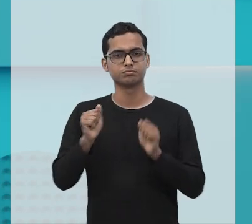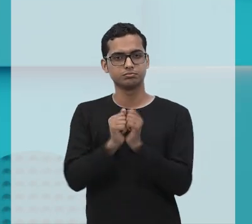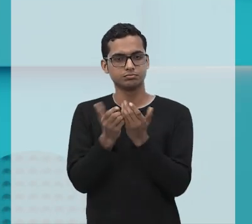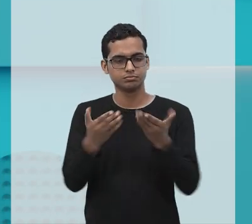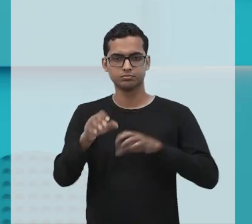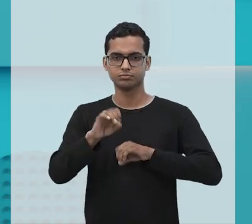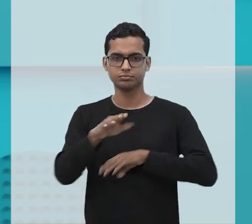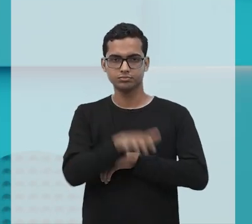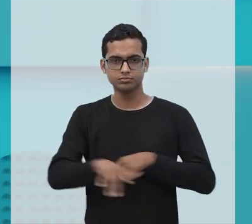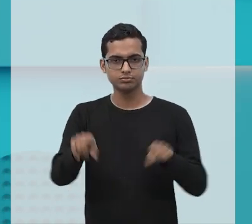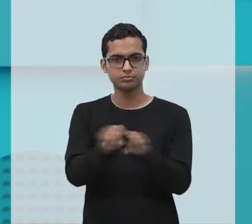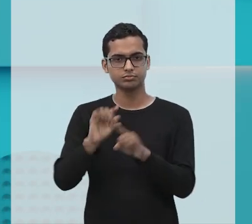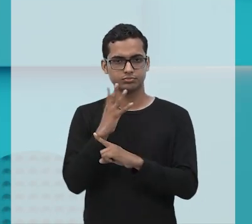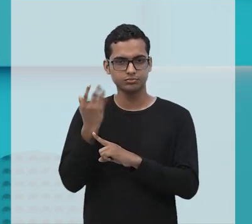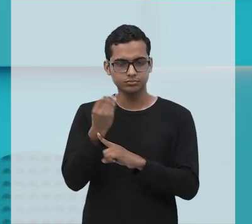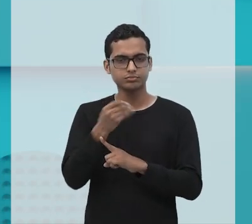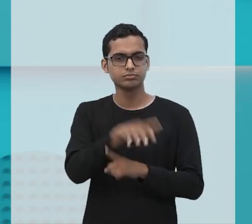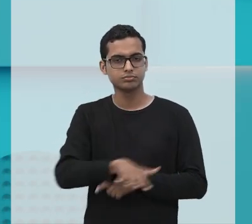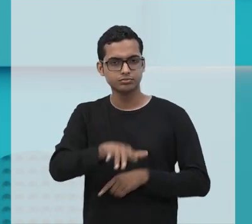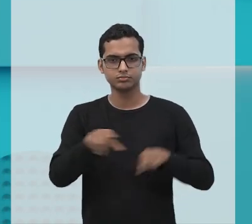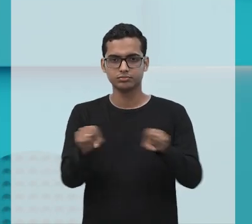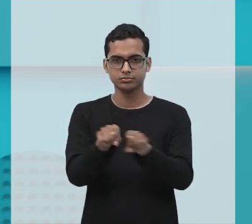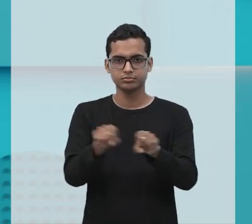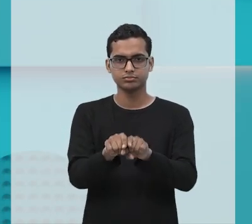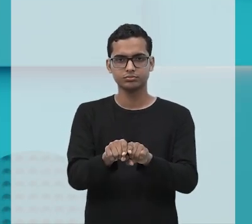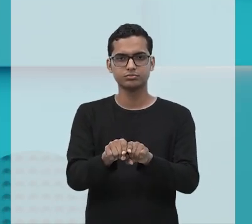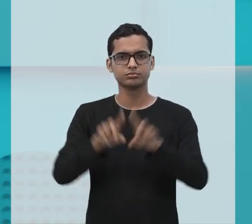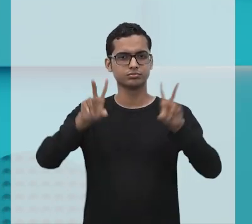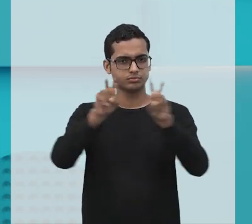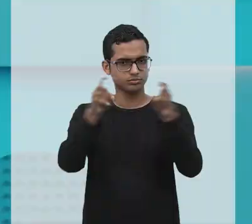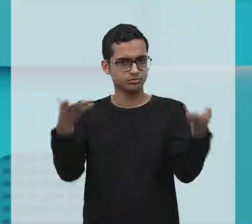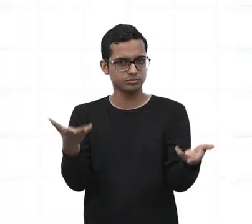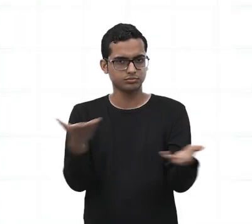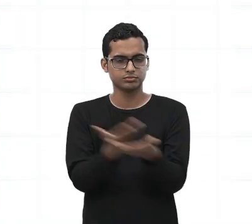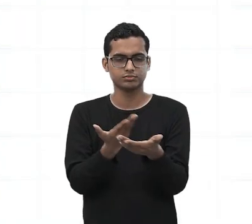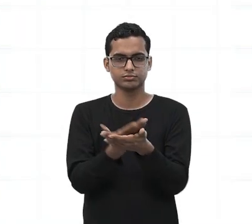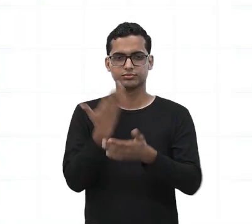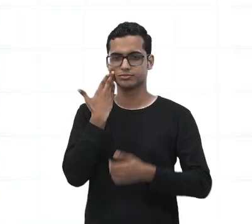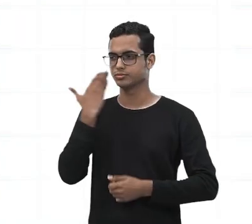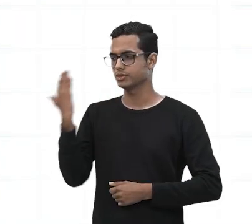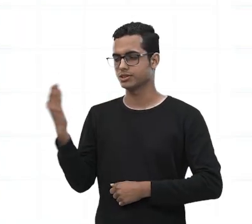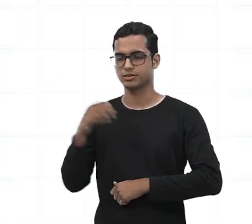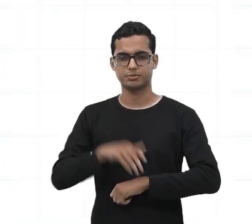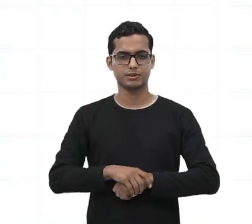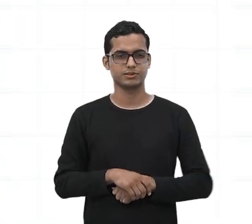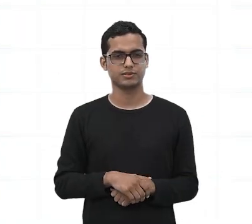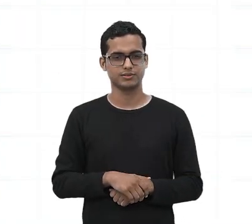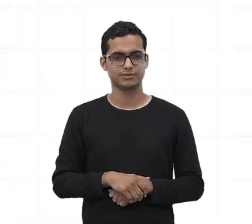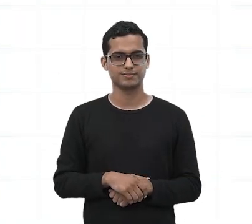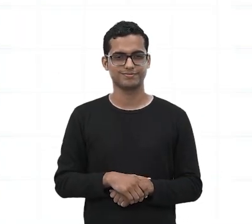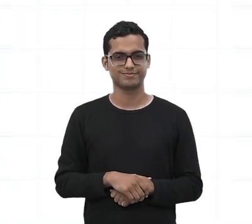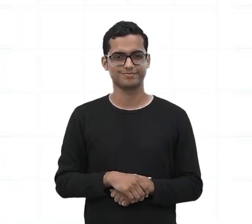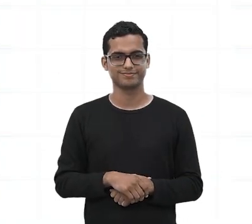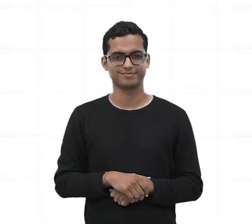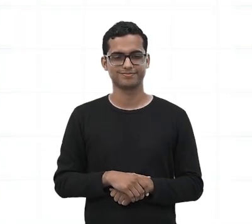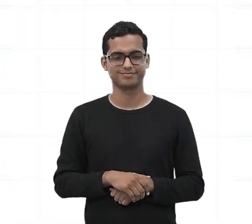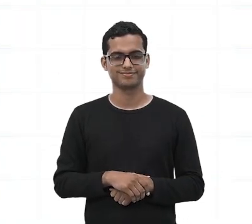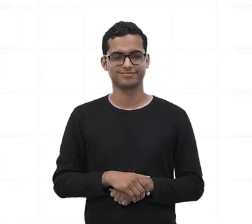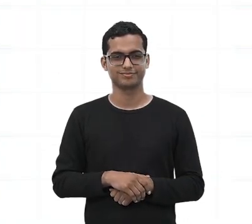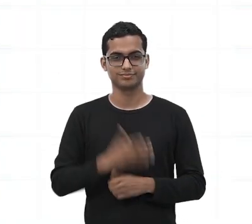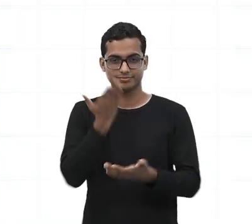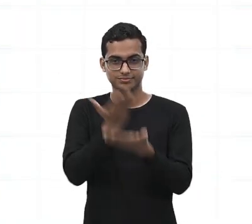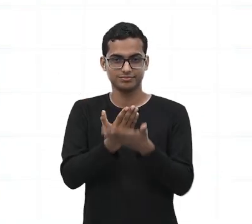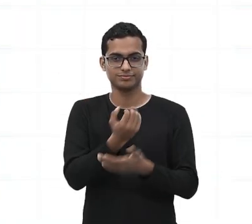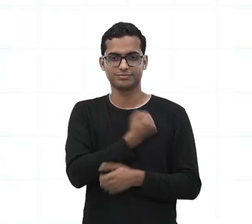nesta jornada pelo mundo das artes. Então, vamos conhecer o conteúdo da nossa aula? Esta é a nossa aula de número 12, o